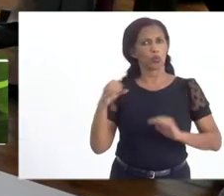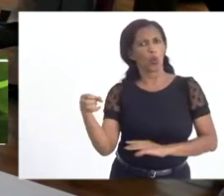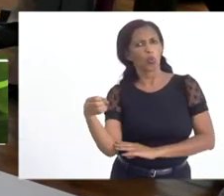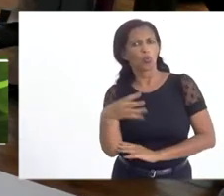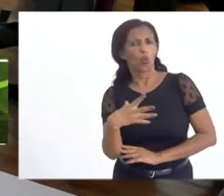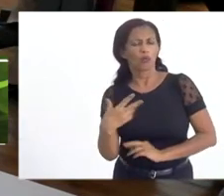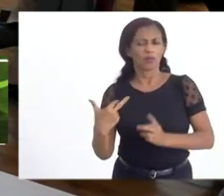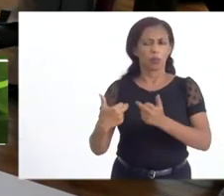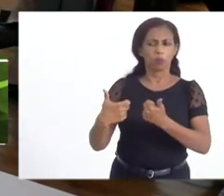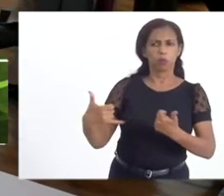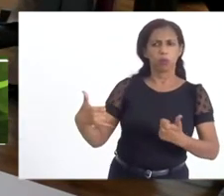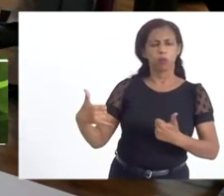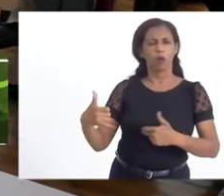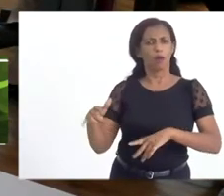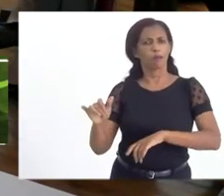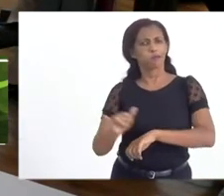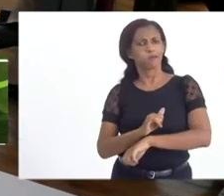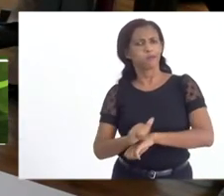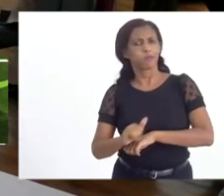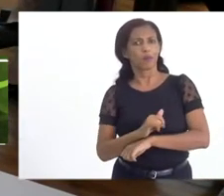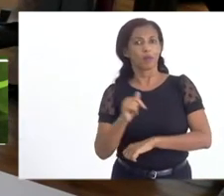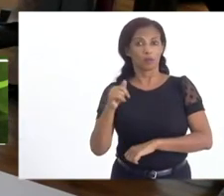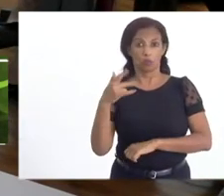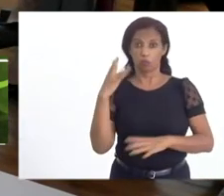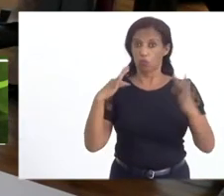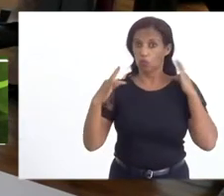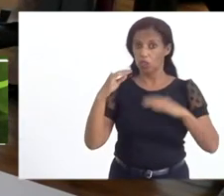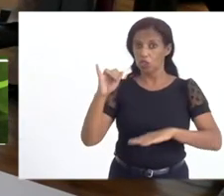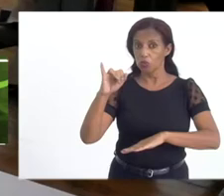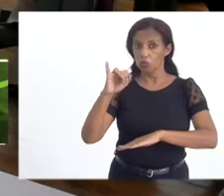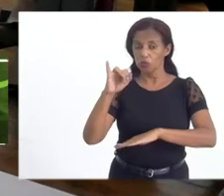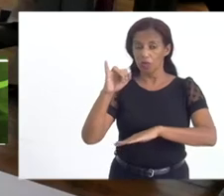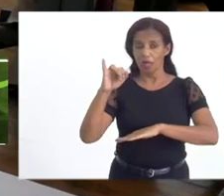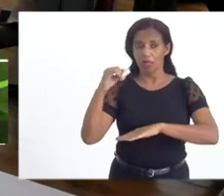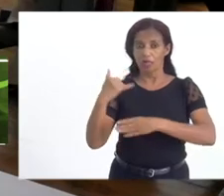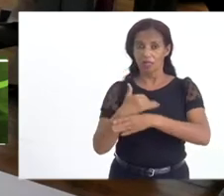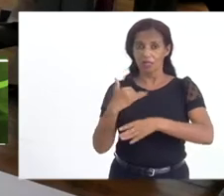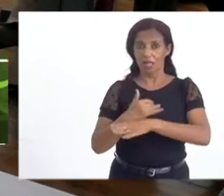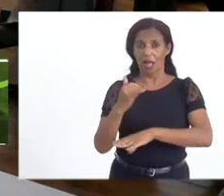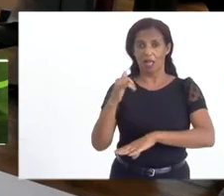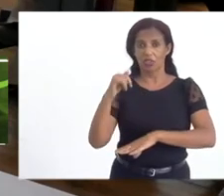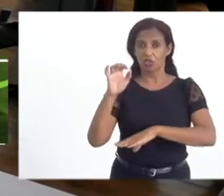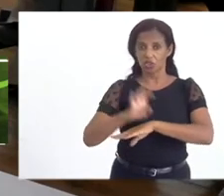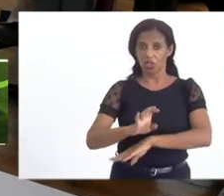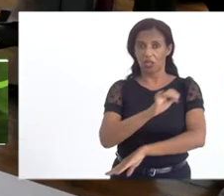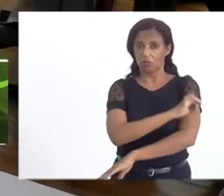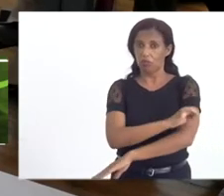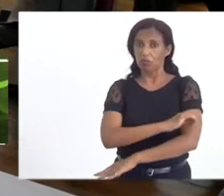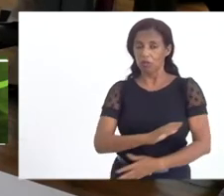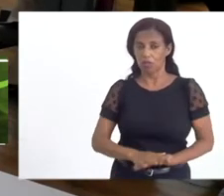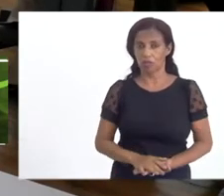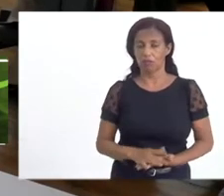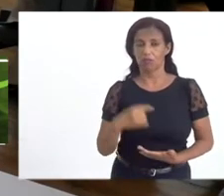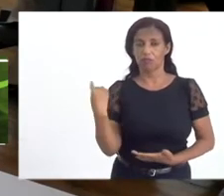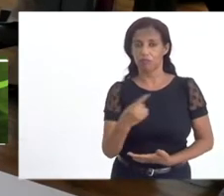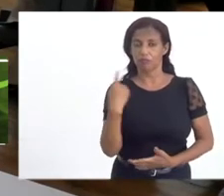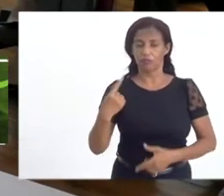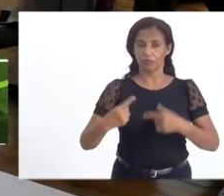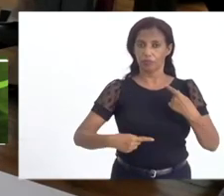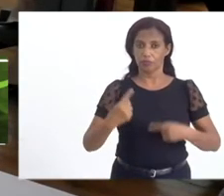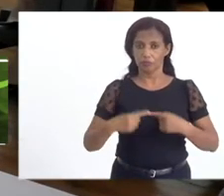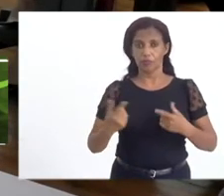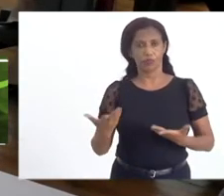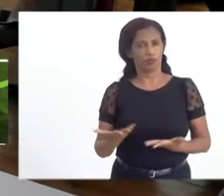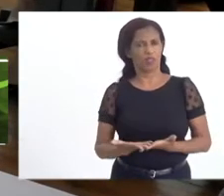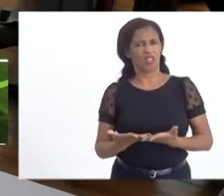produtos. Tá? Isso de turismo do Rio de Janeiro, eu estou falando da cidade. Nós temos debatido isso. Então, eu